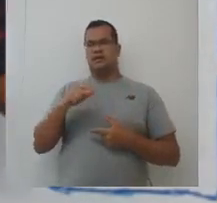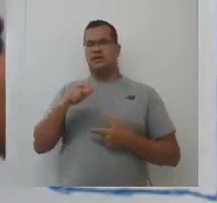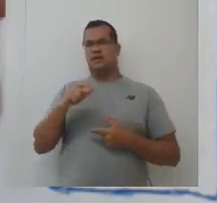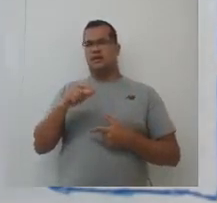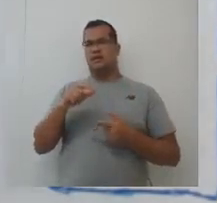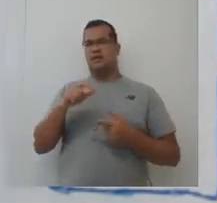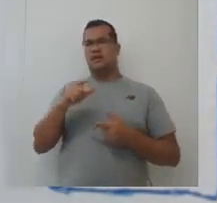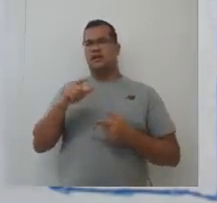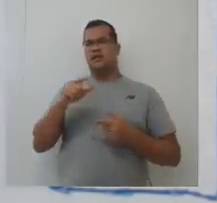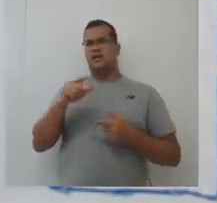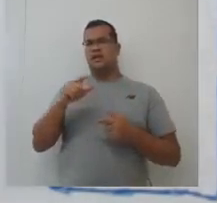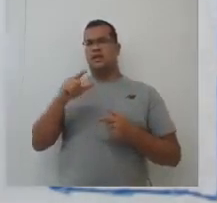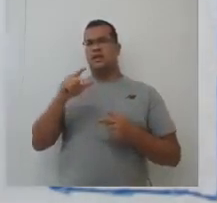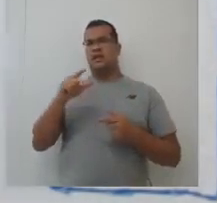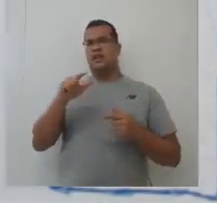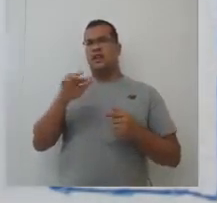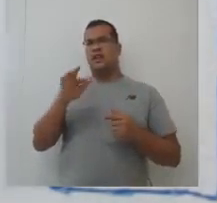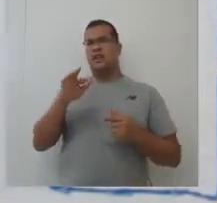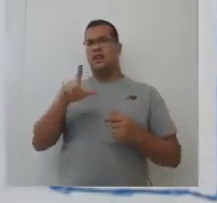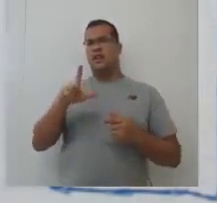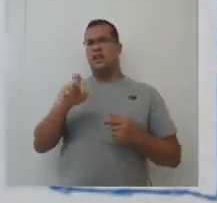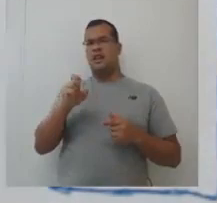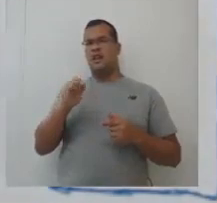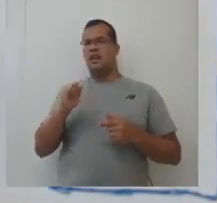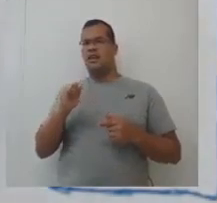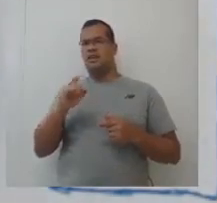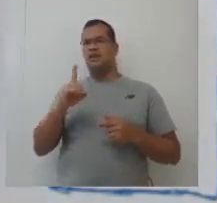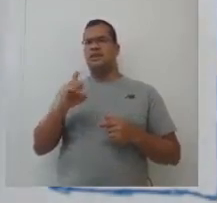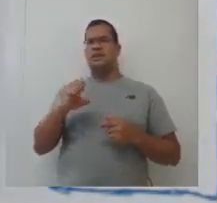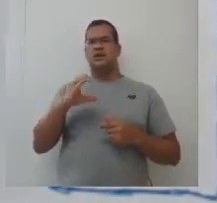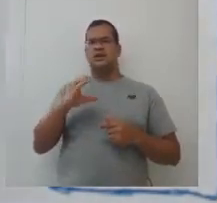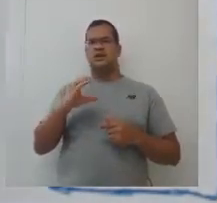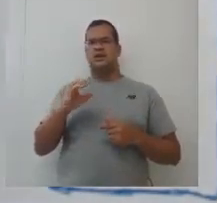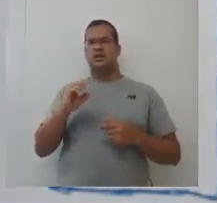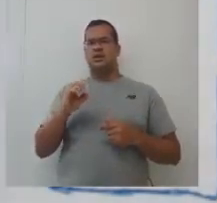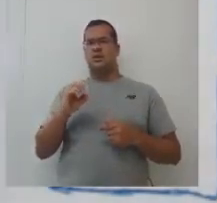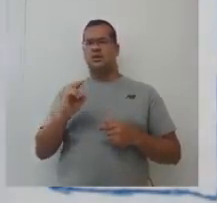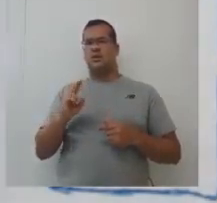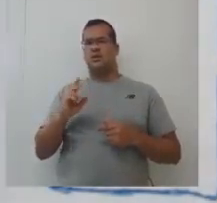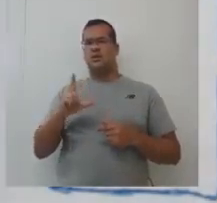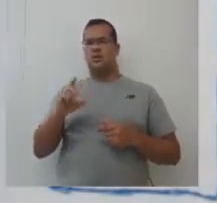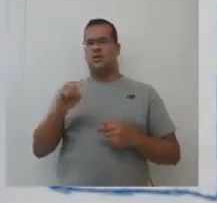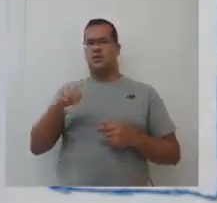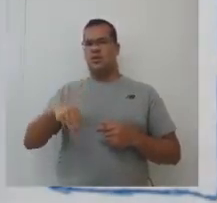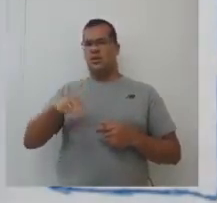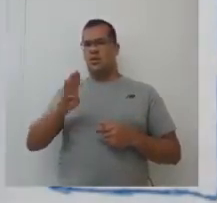Coulomb, vista na primeira aula, a força elétrica é K,